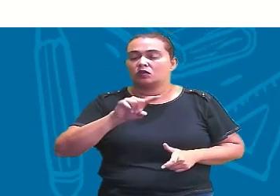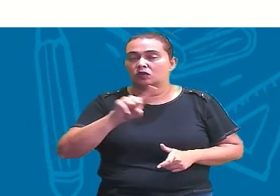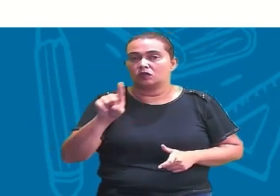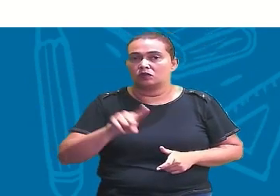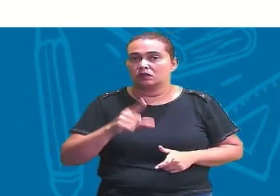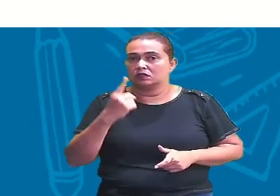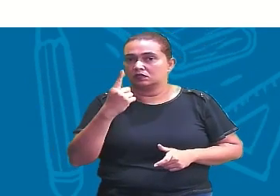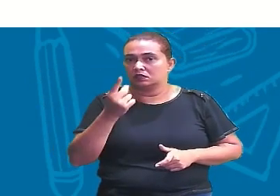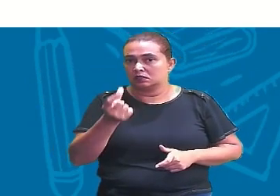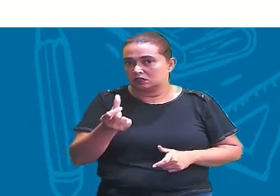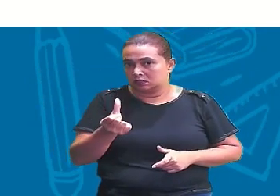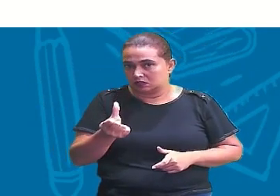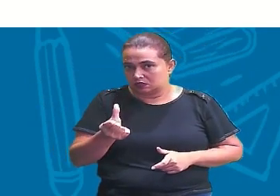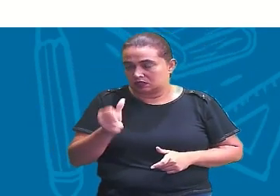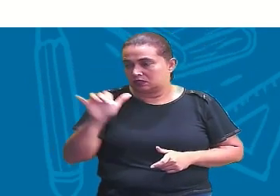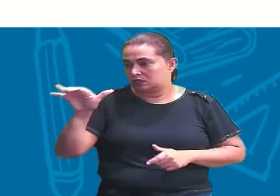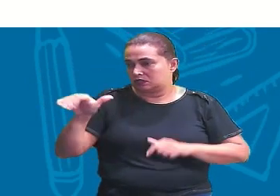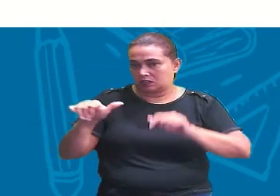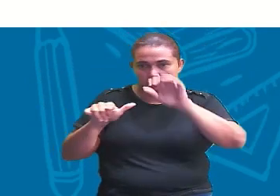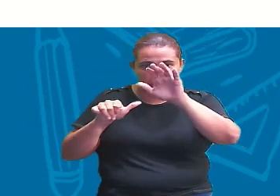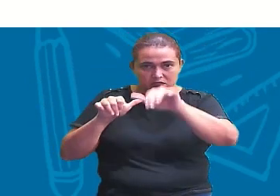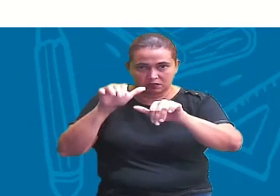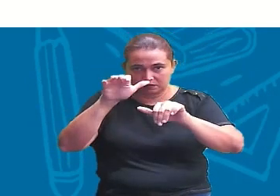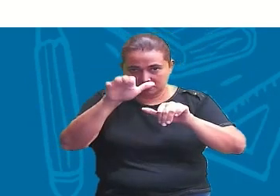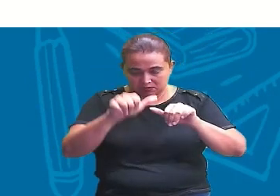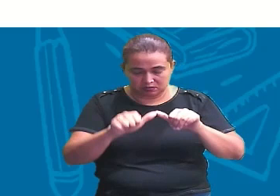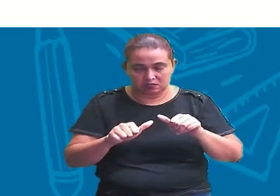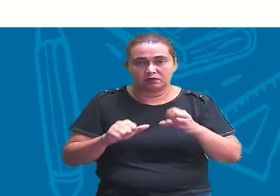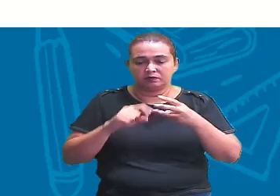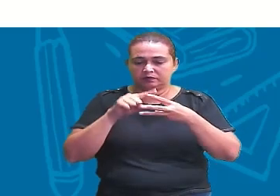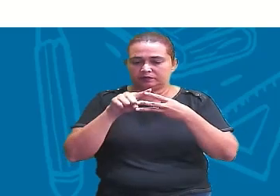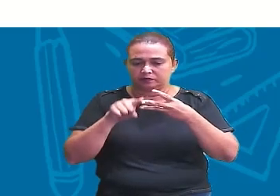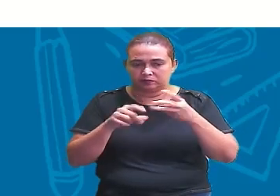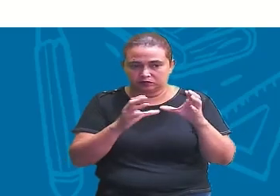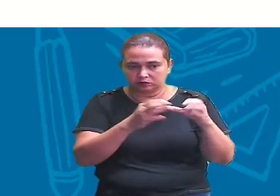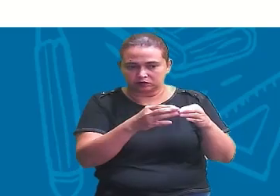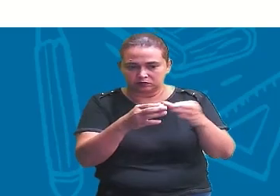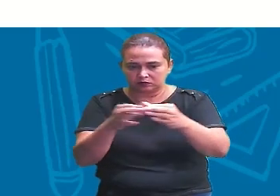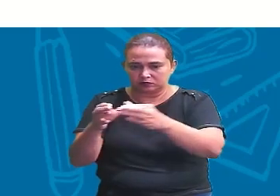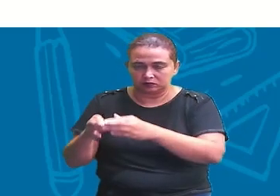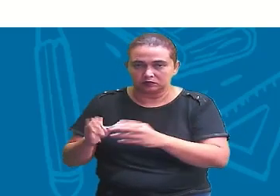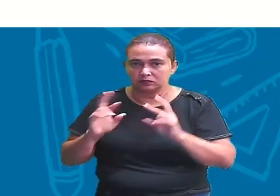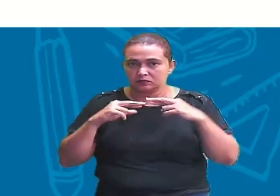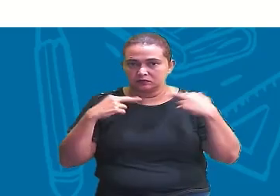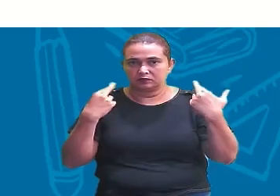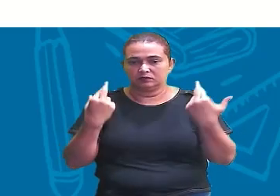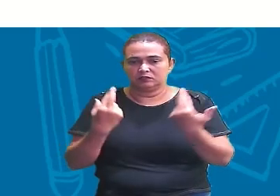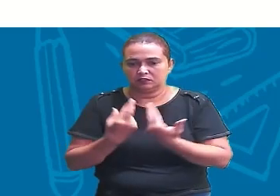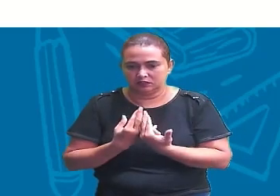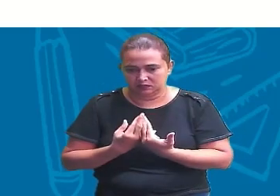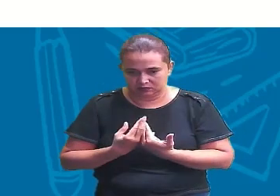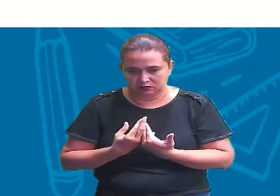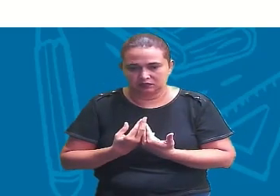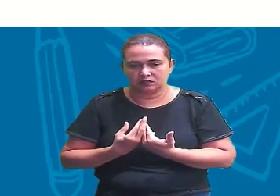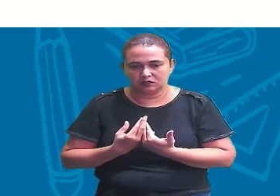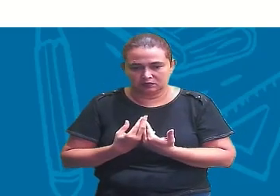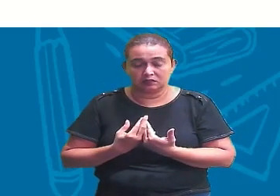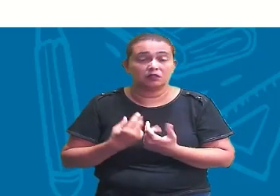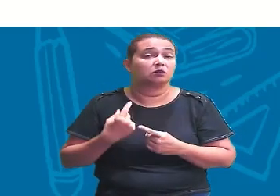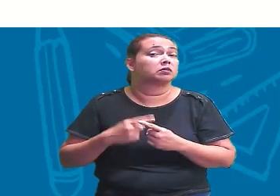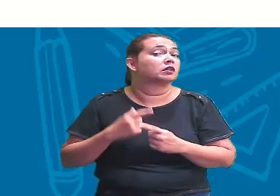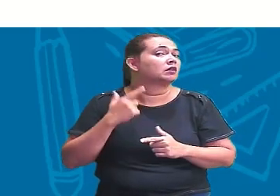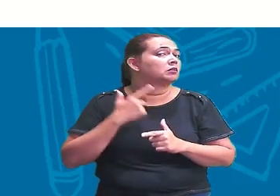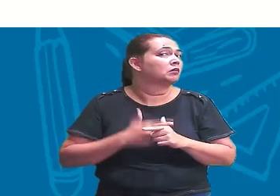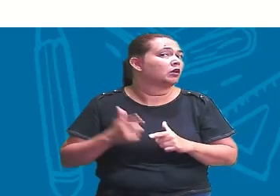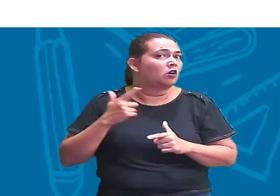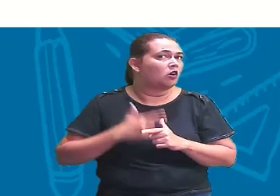convocação dos estados gerais. Essa convocação dos estados gerais só acontecia em momentos de muita crise.